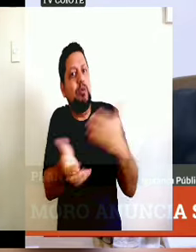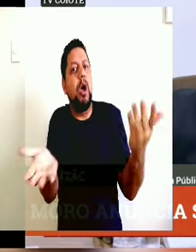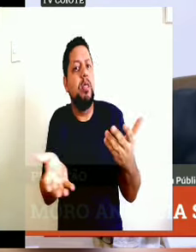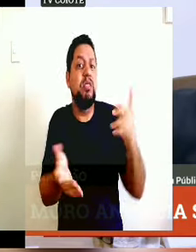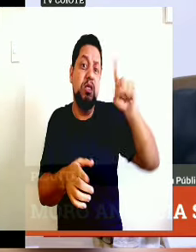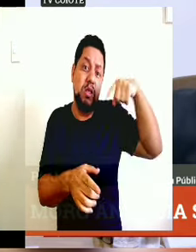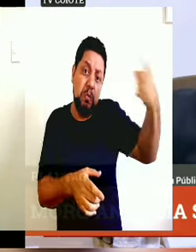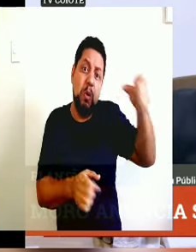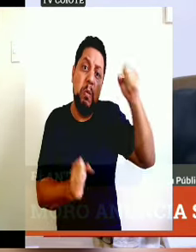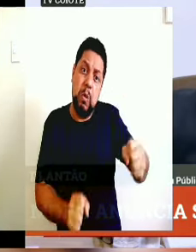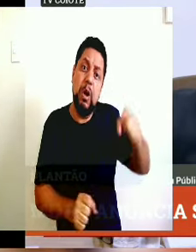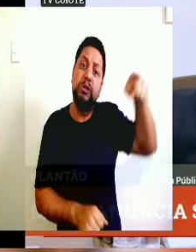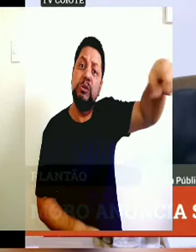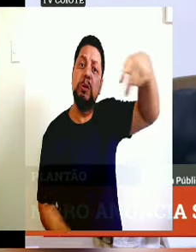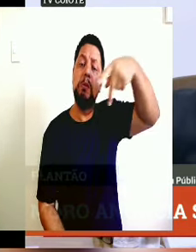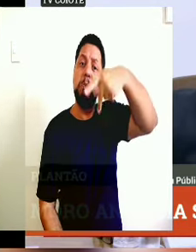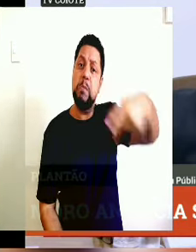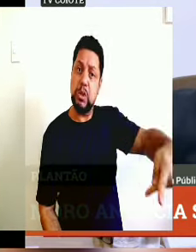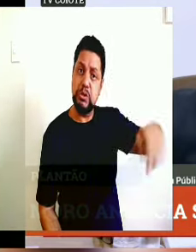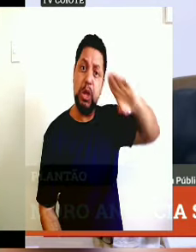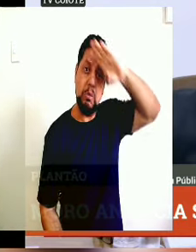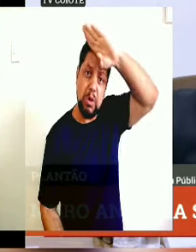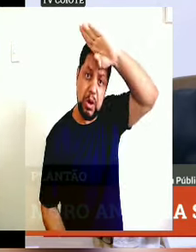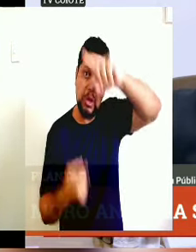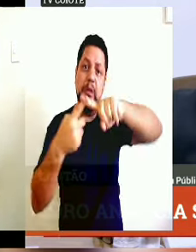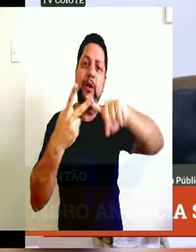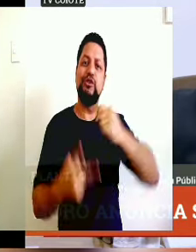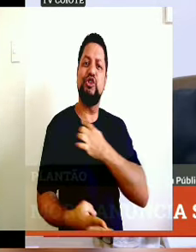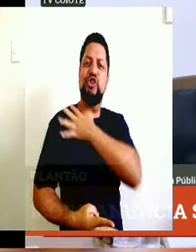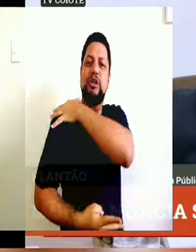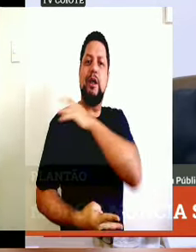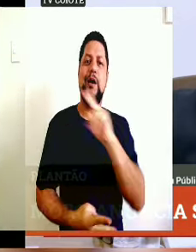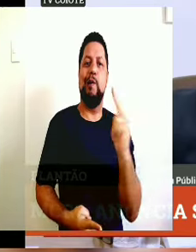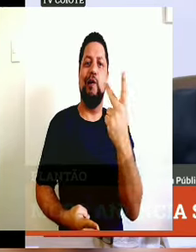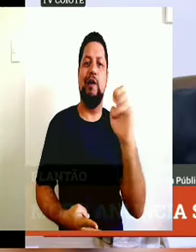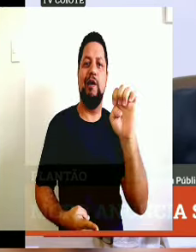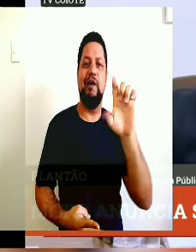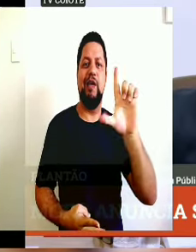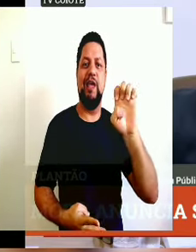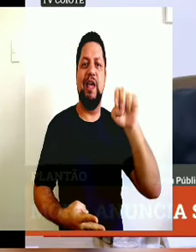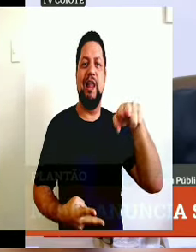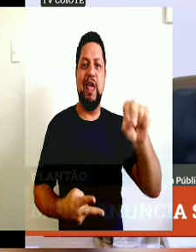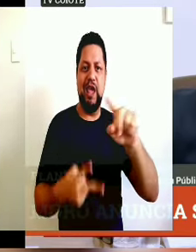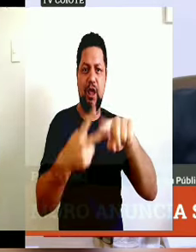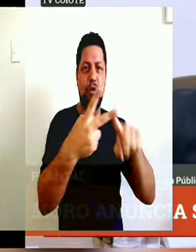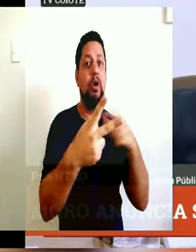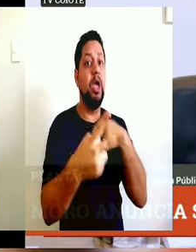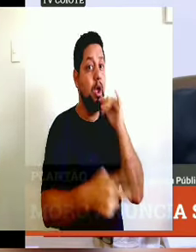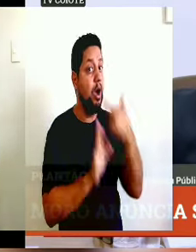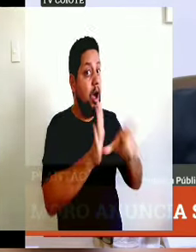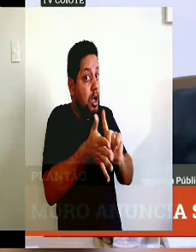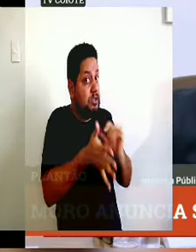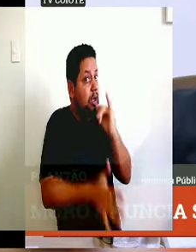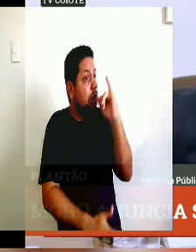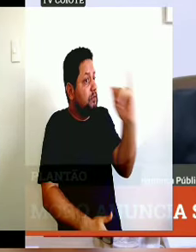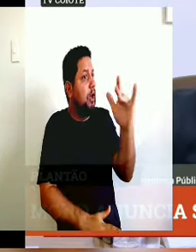confirmado tanto pelo presidente como general Helena. Eu disse que, como eu estava abandonando 22 anos da